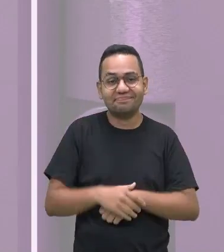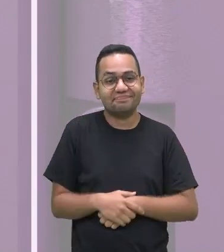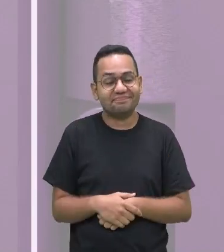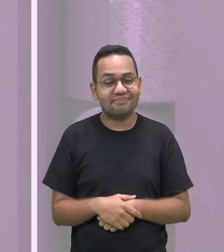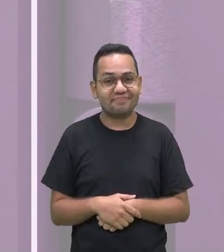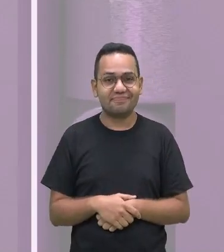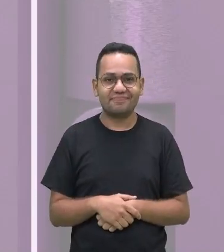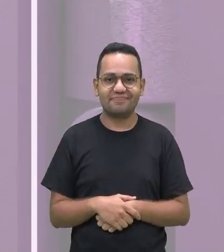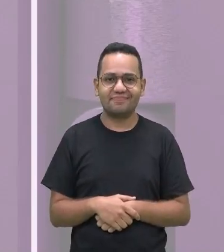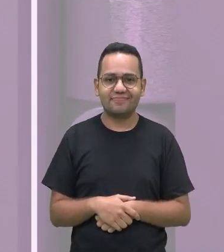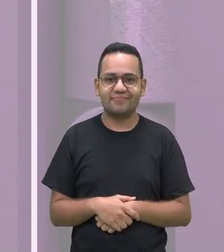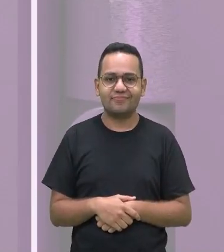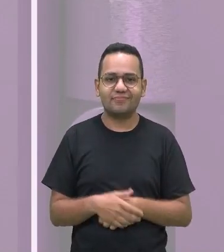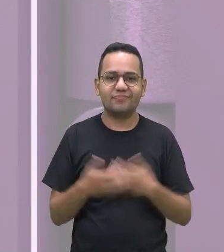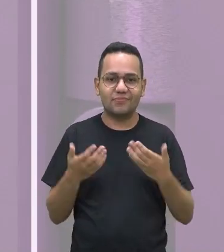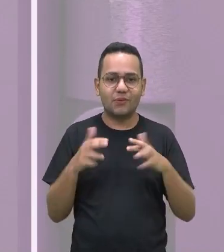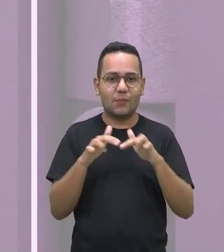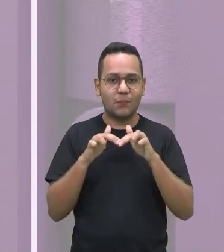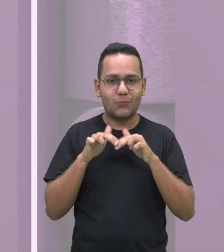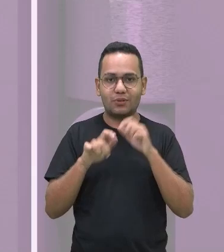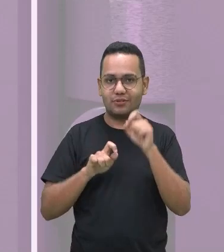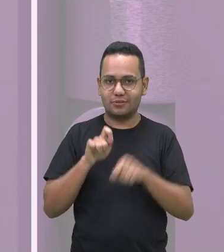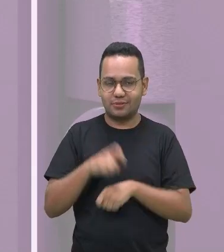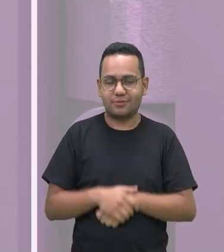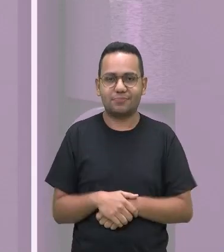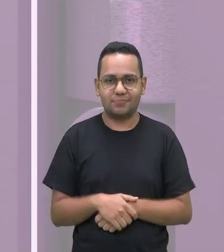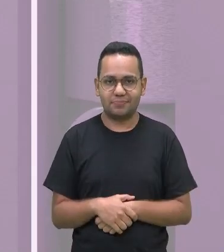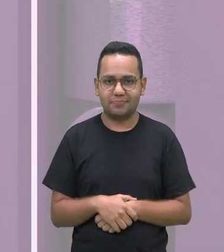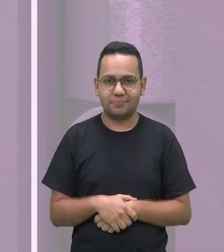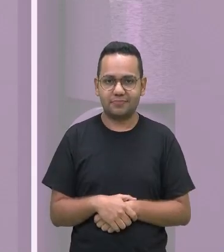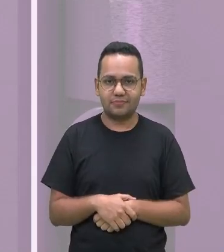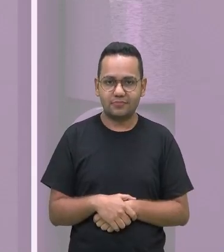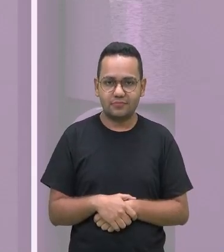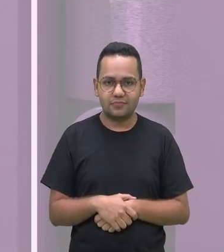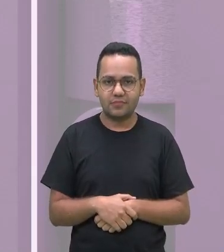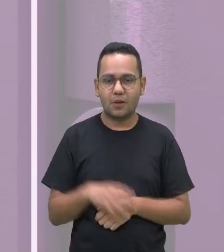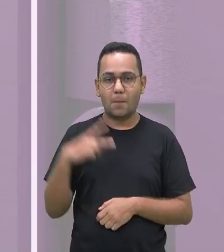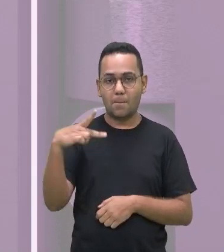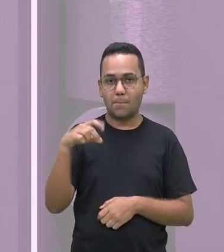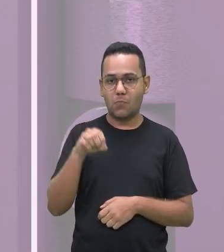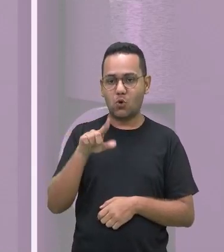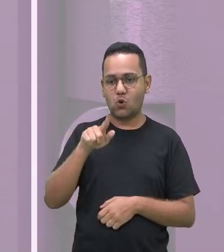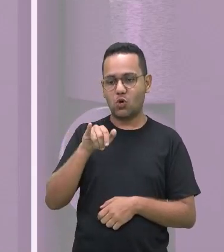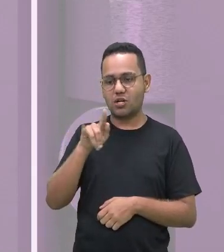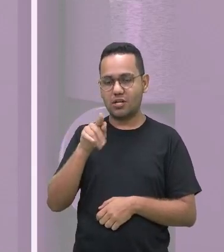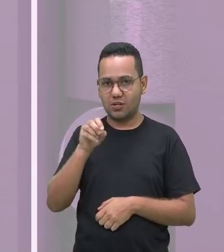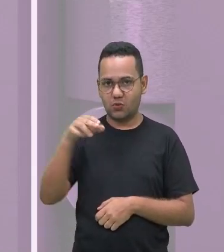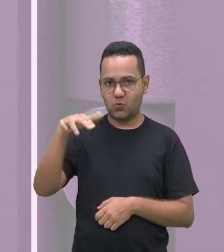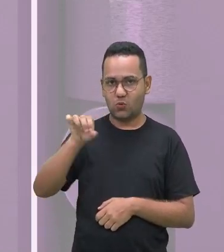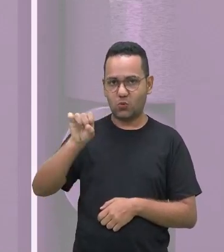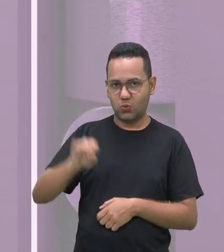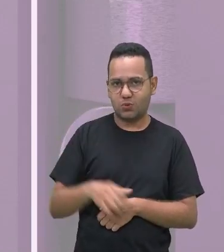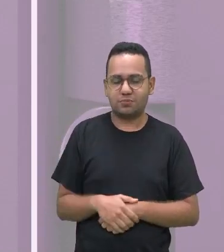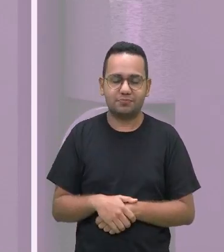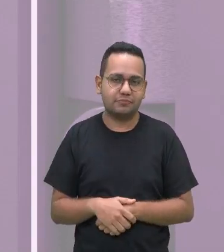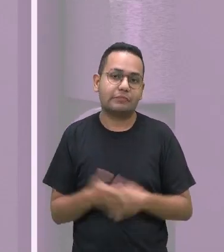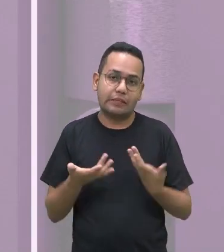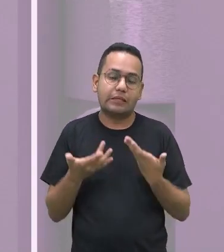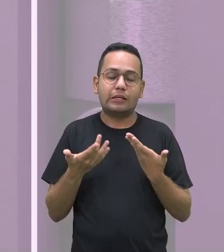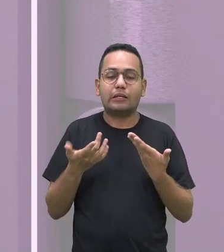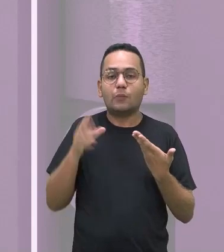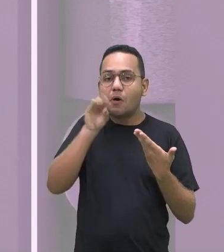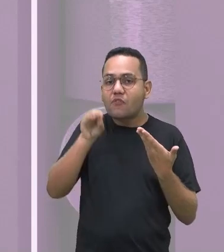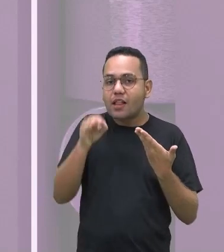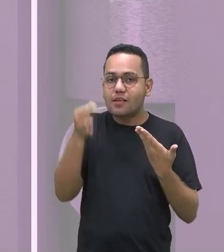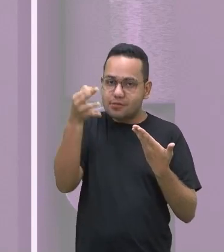diferença de outros alunos vai começar justamente por aí, polígonos e não polígonos, como costumeiramente